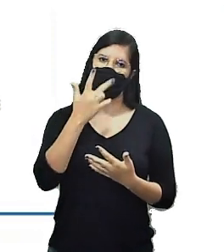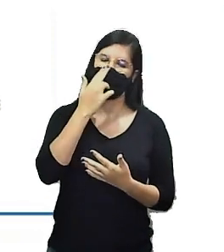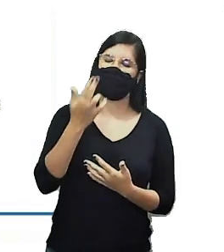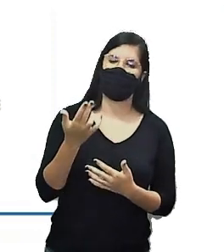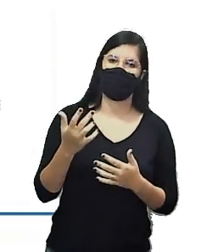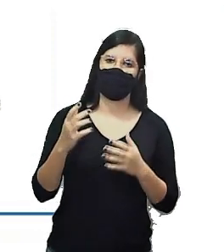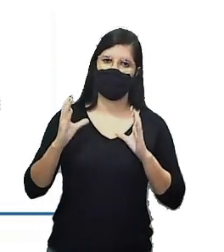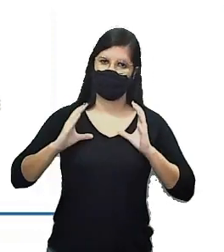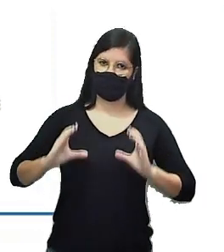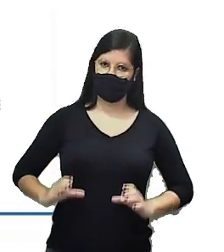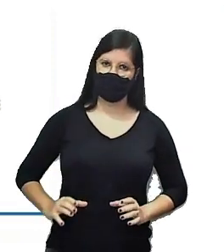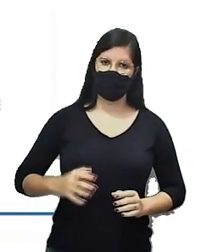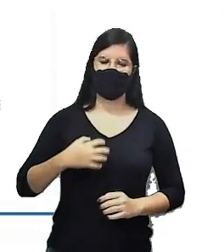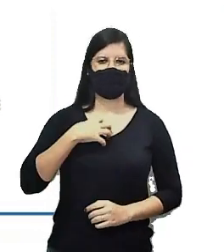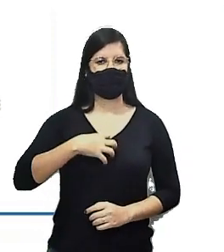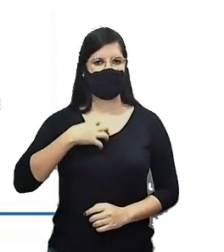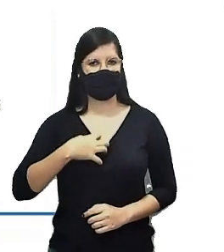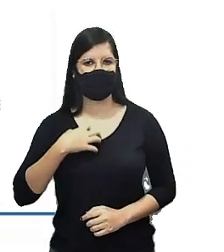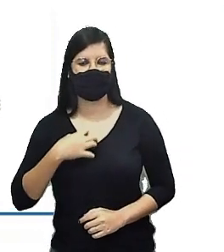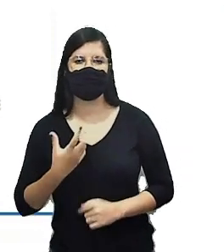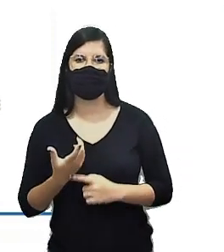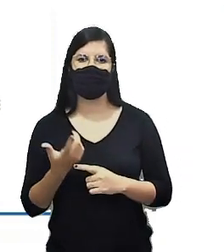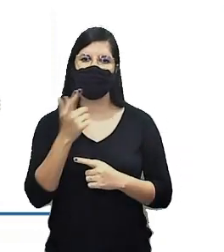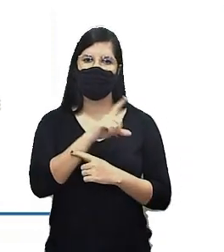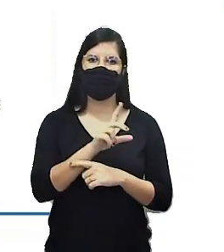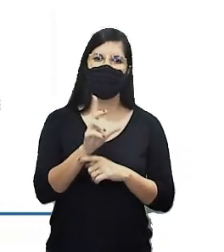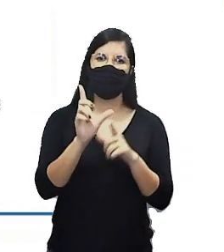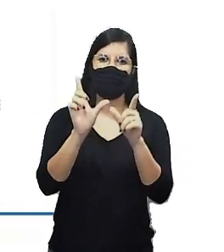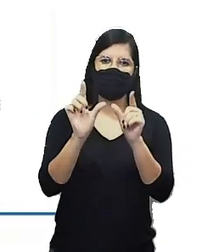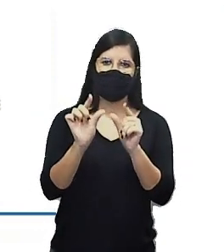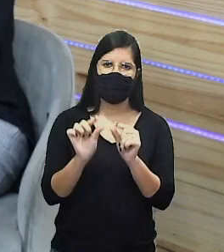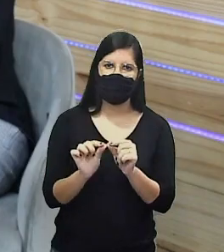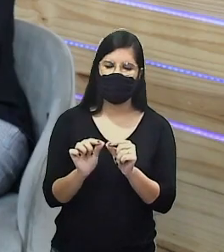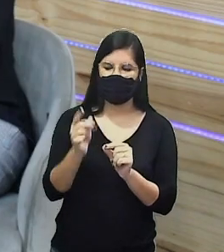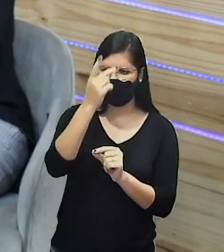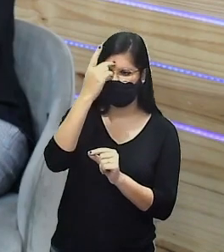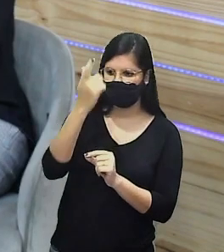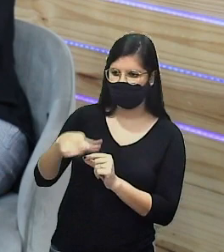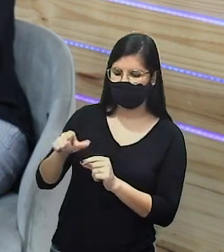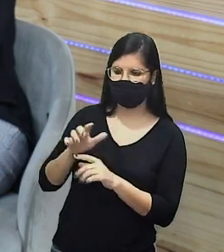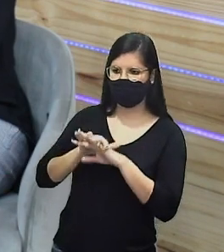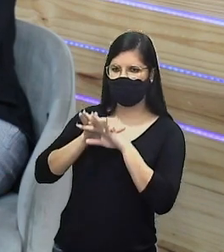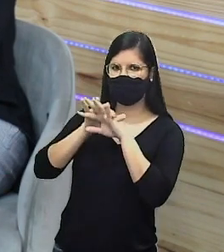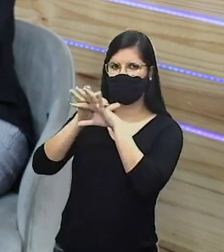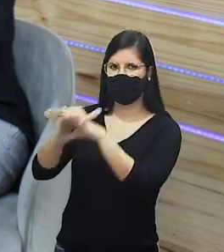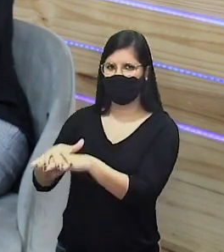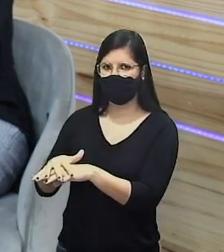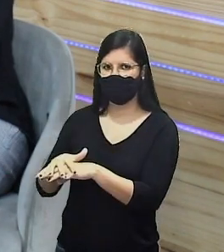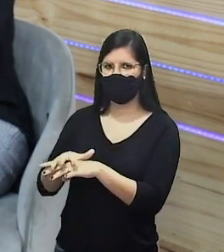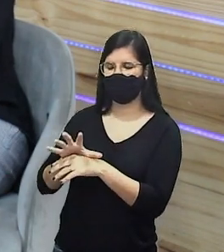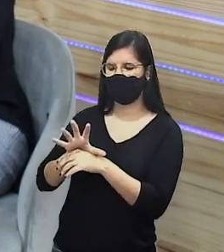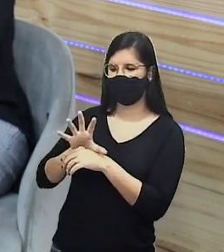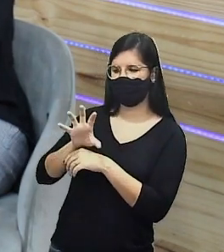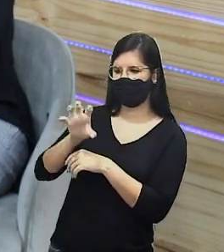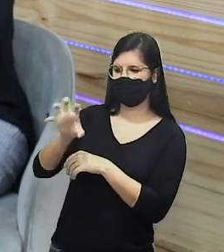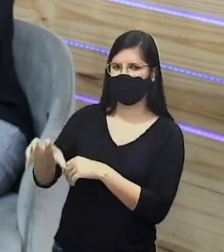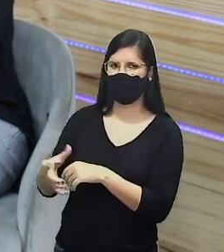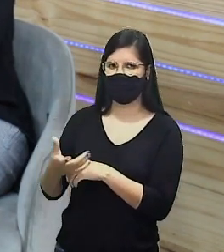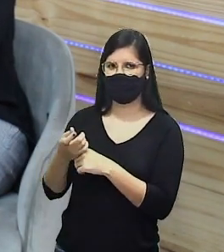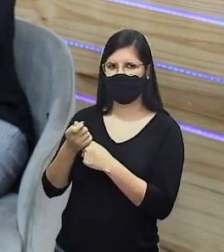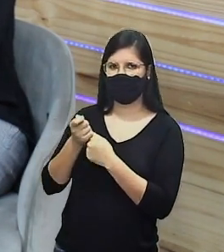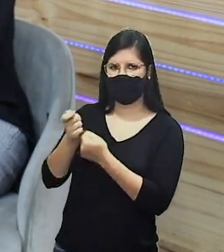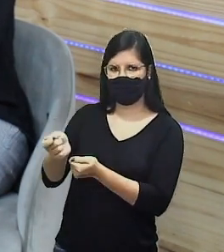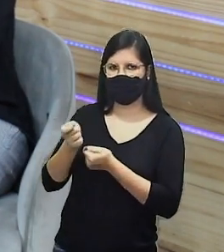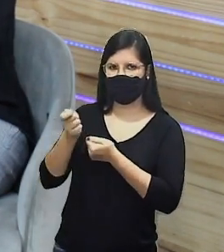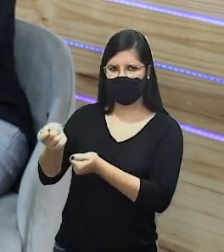um comportamento agressivo, né? E elas busquem diminuir as outras pessoas com ofensas, com agressões, né? Com